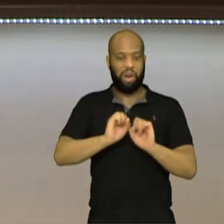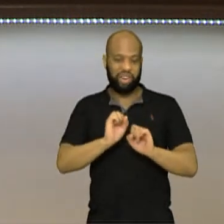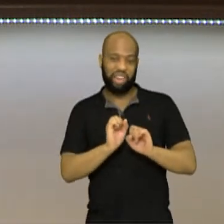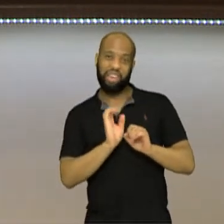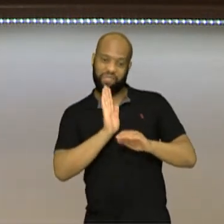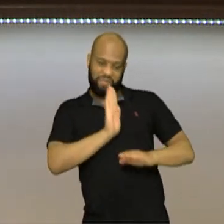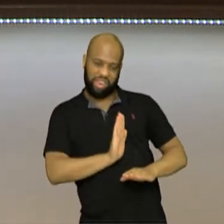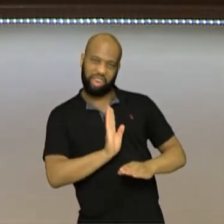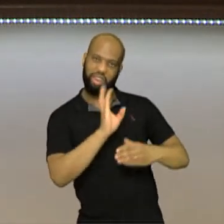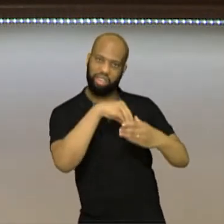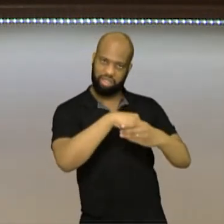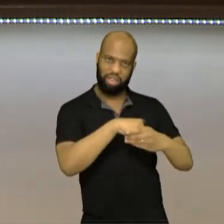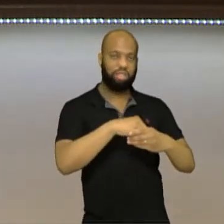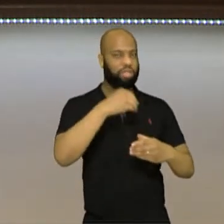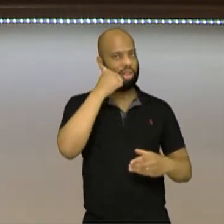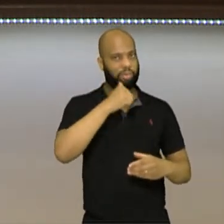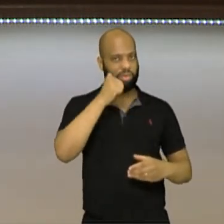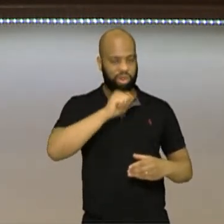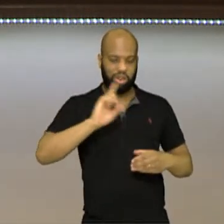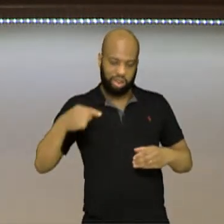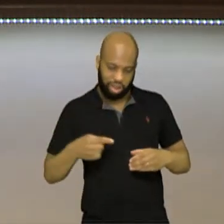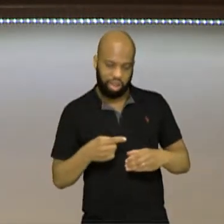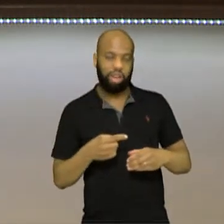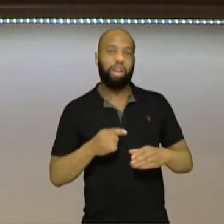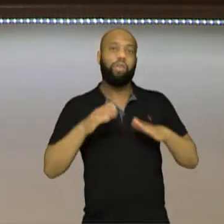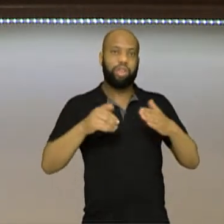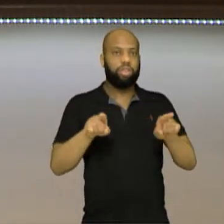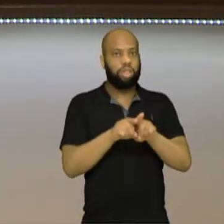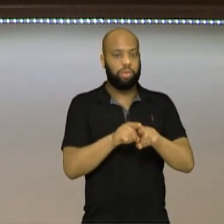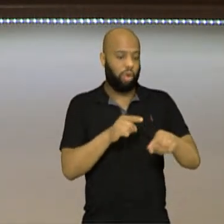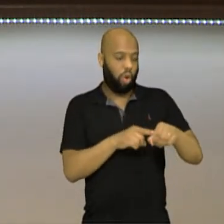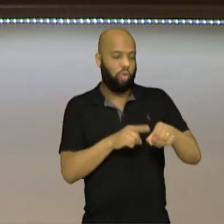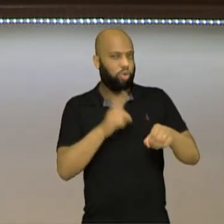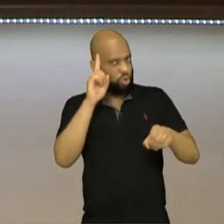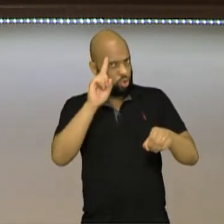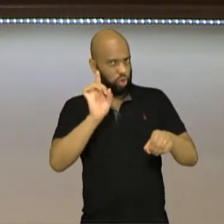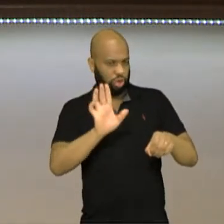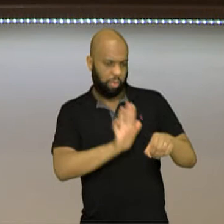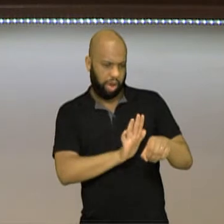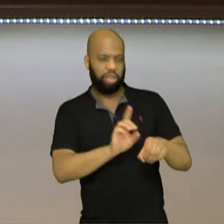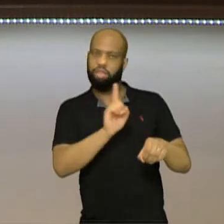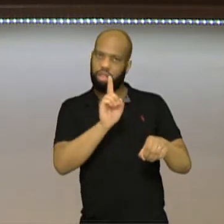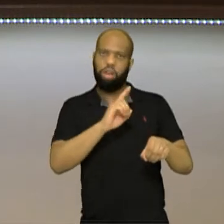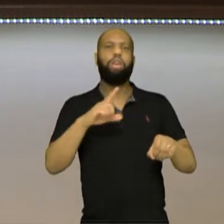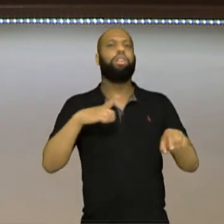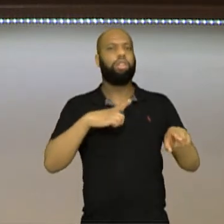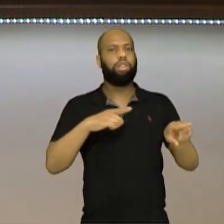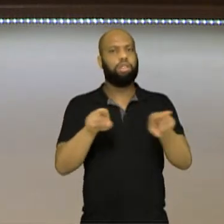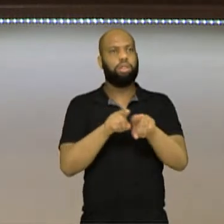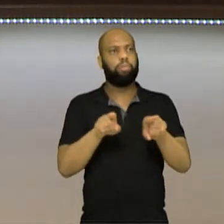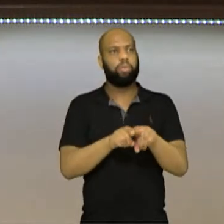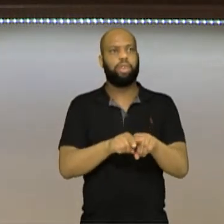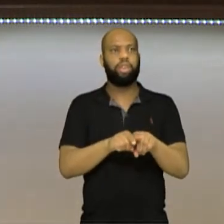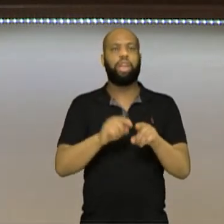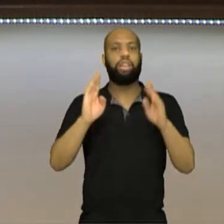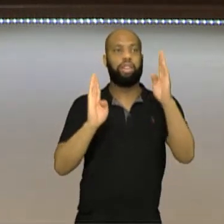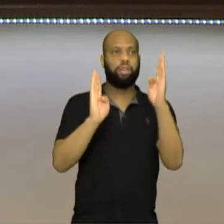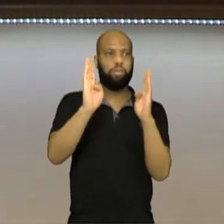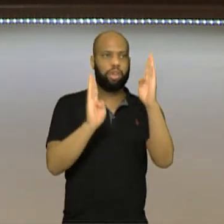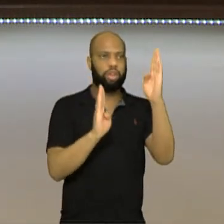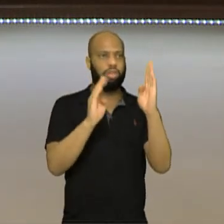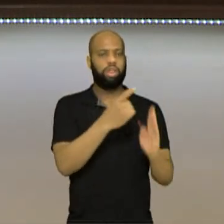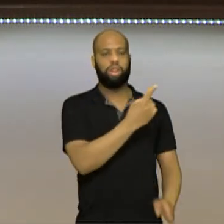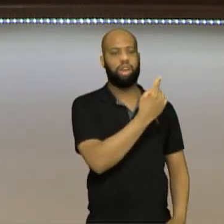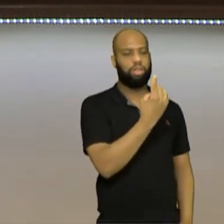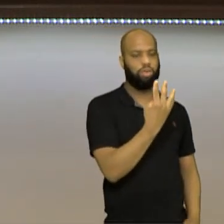também. E o ovócito pode permanecer vivo também, não, ele não fica um dia apenas vivo. Então, a gente dando essa margem,